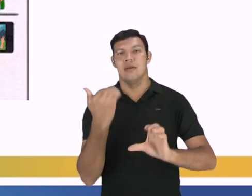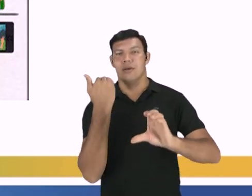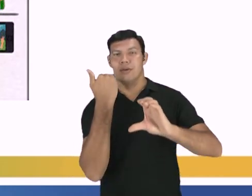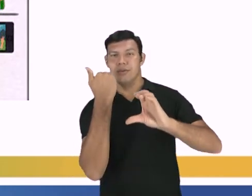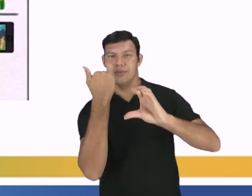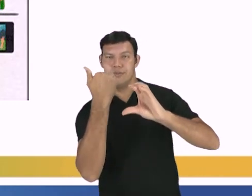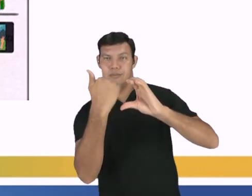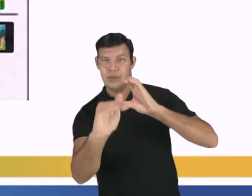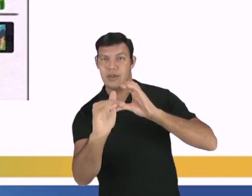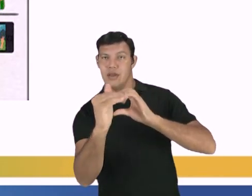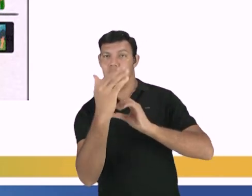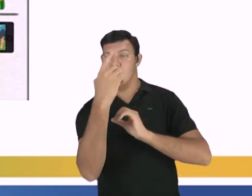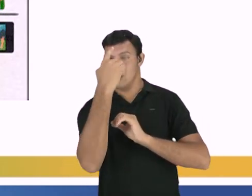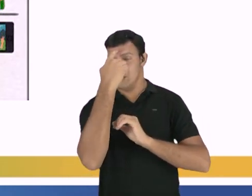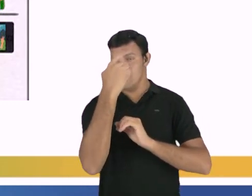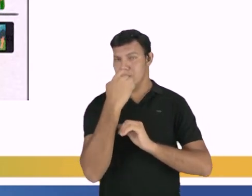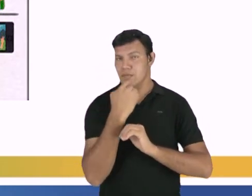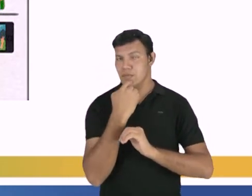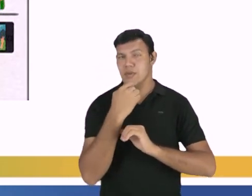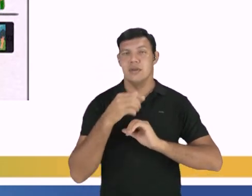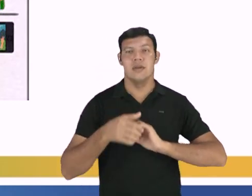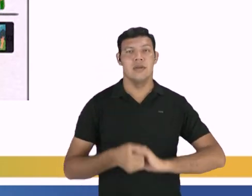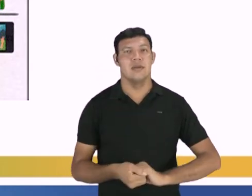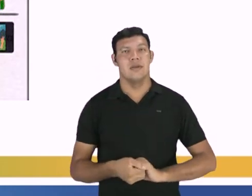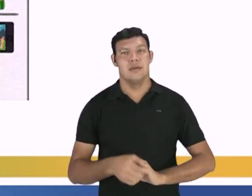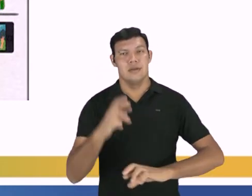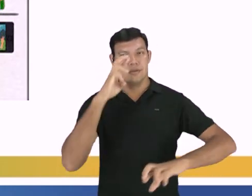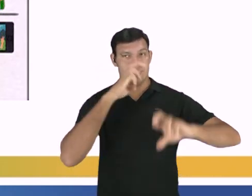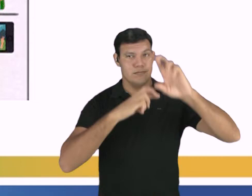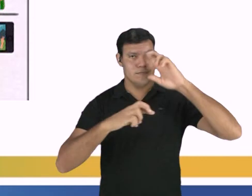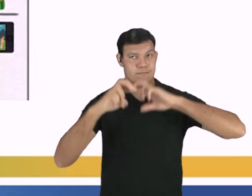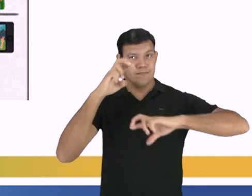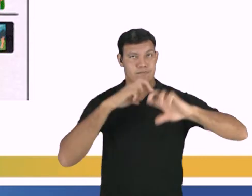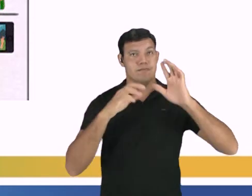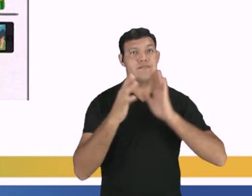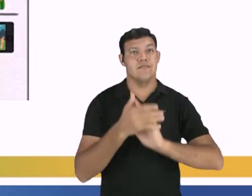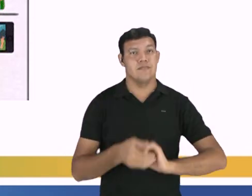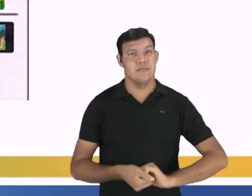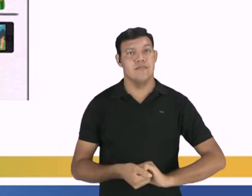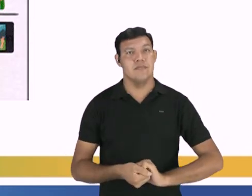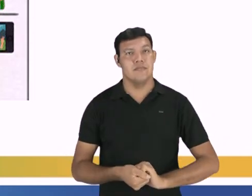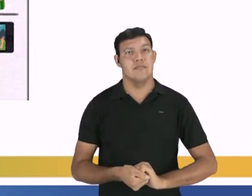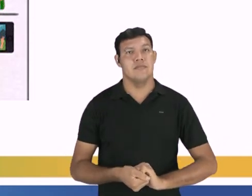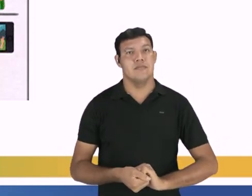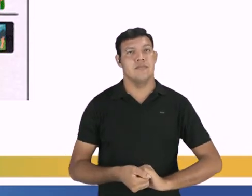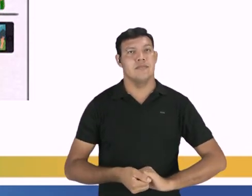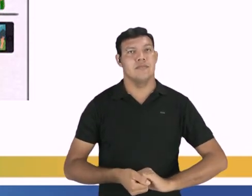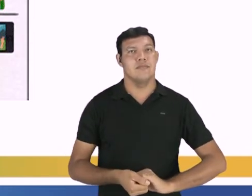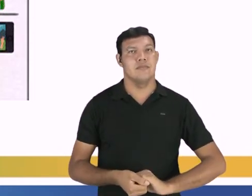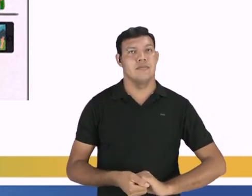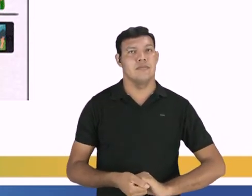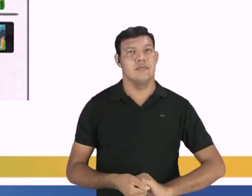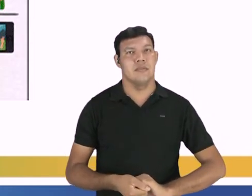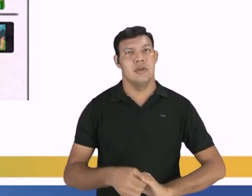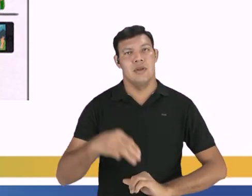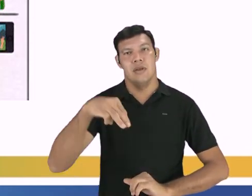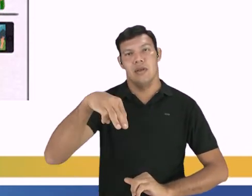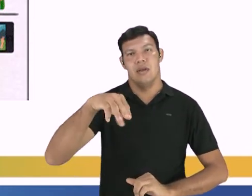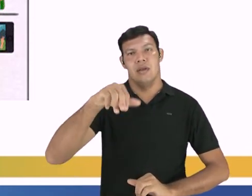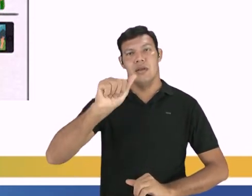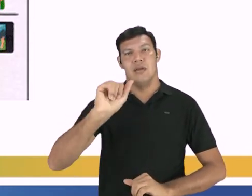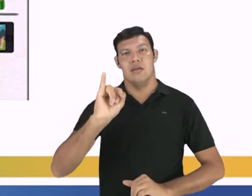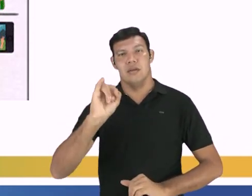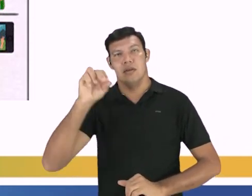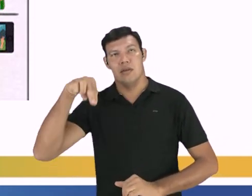as fotos, as imagens. Observem aí onde está escrito main clause result, que é o resultado,